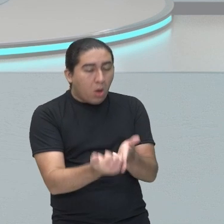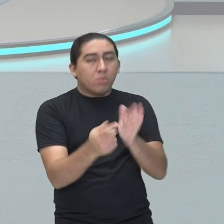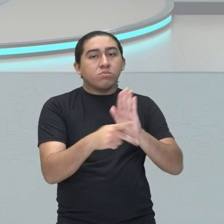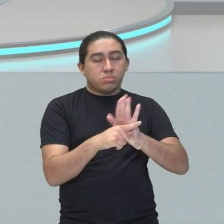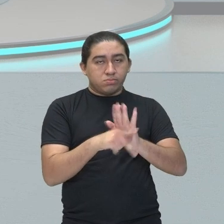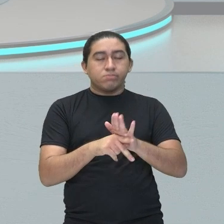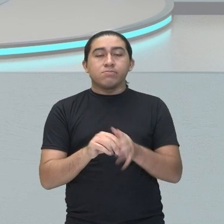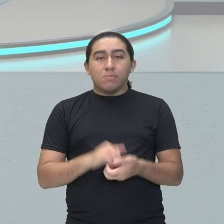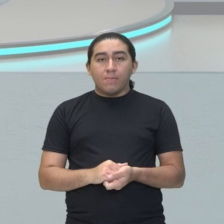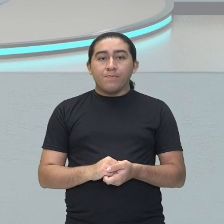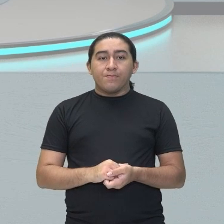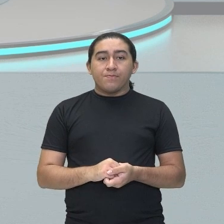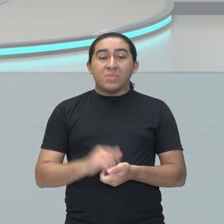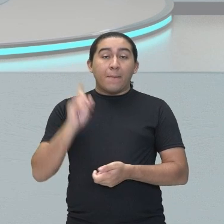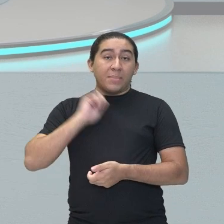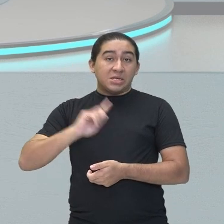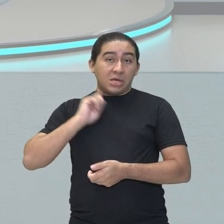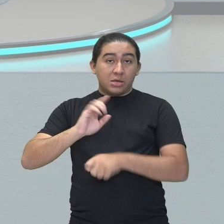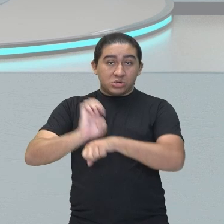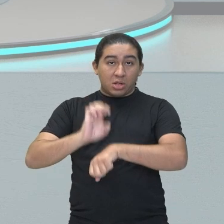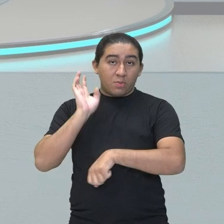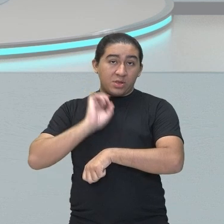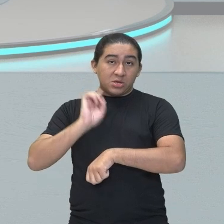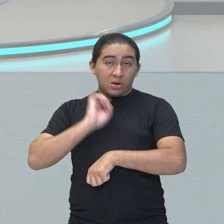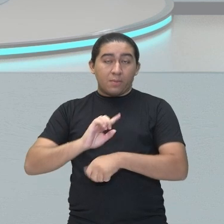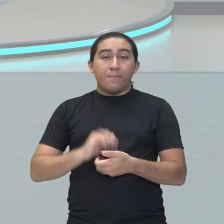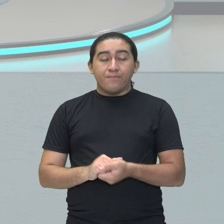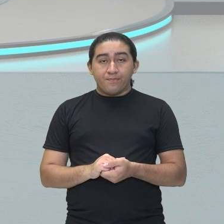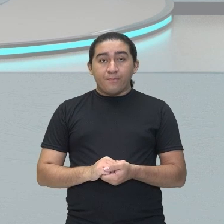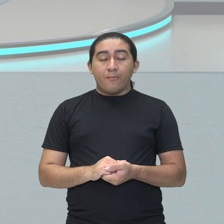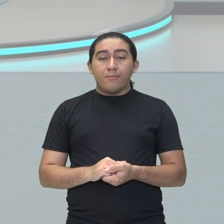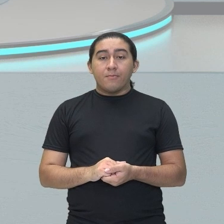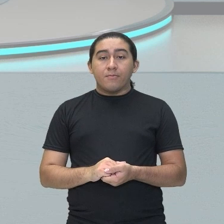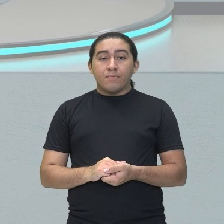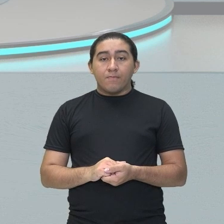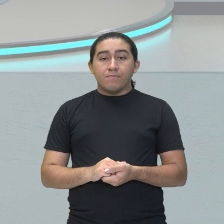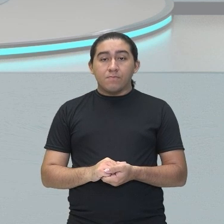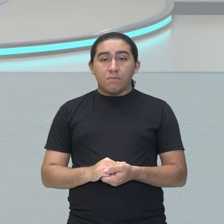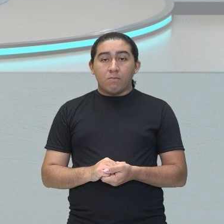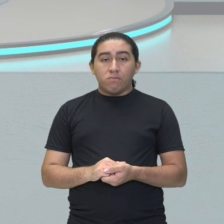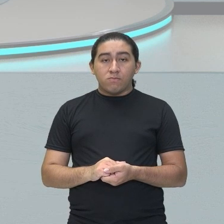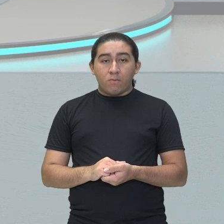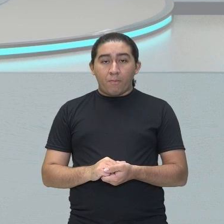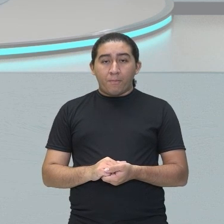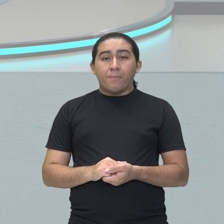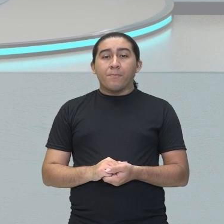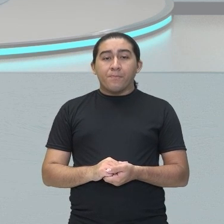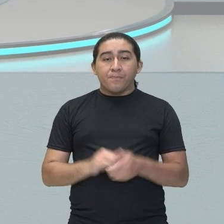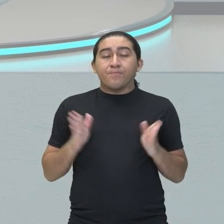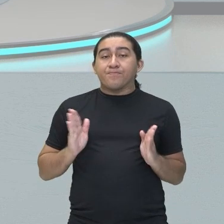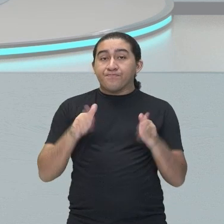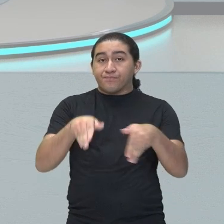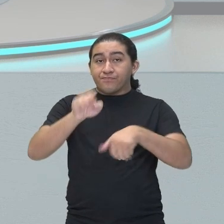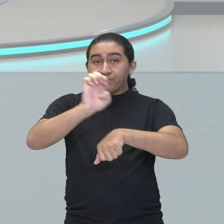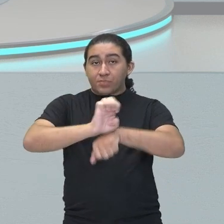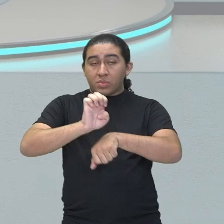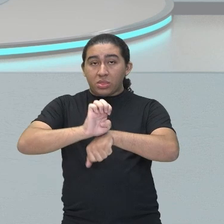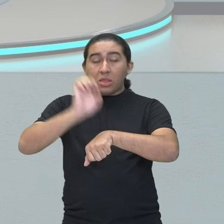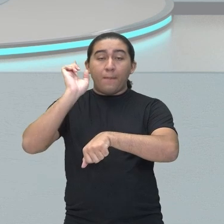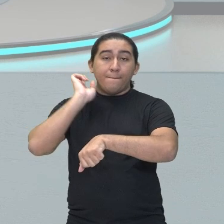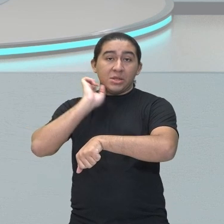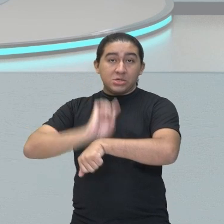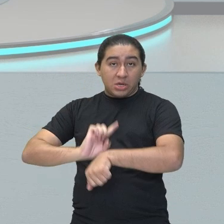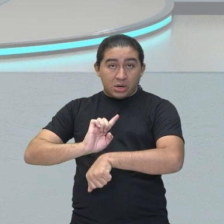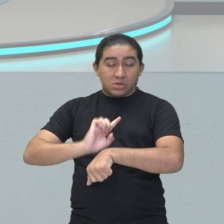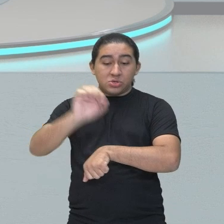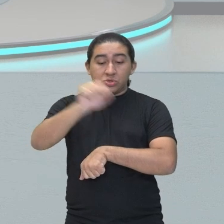bem forte em Minas Gerais, certo? No Brasil colonial. Então, especificamente em Minas Gerais, na região de